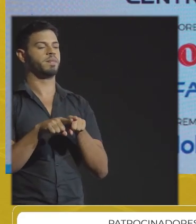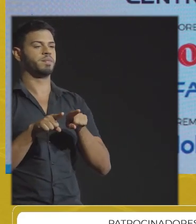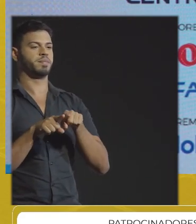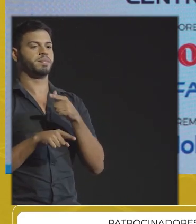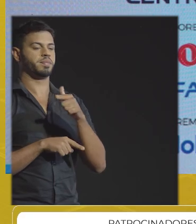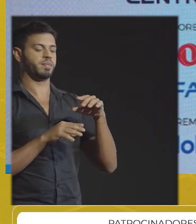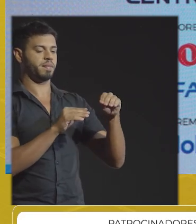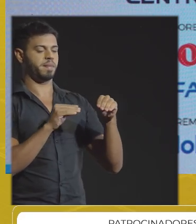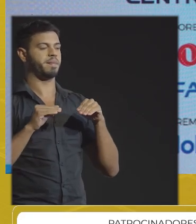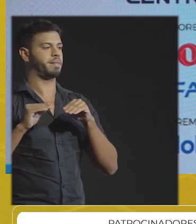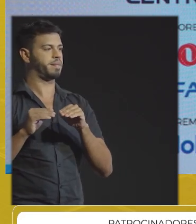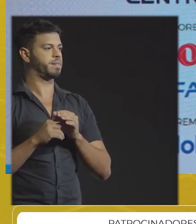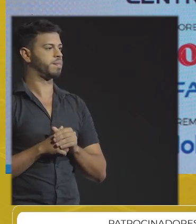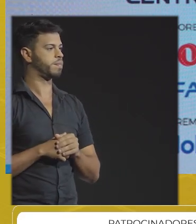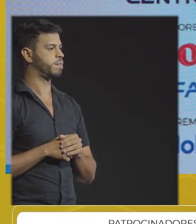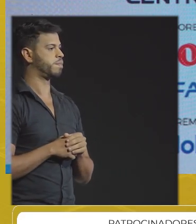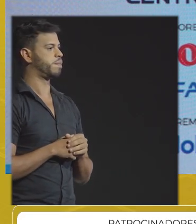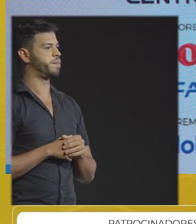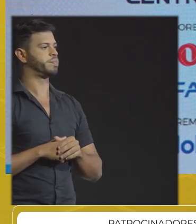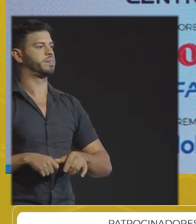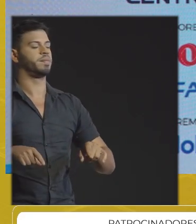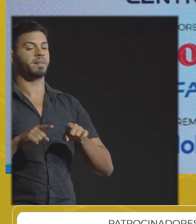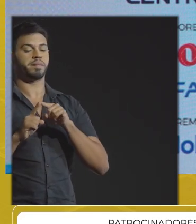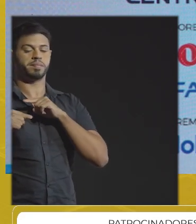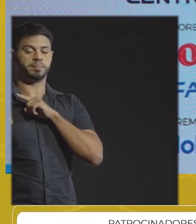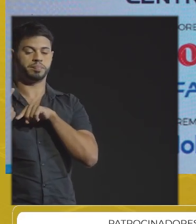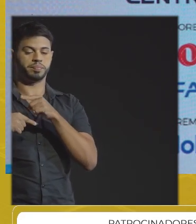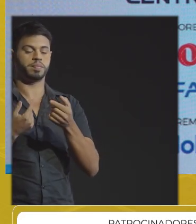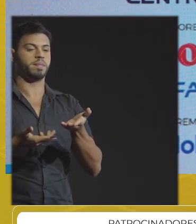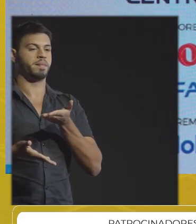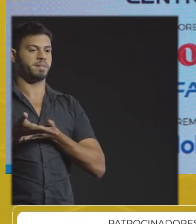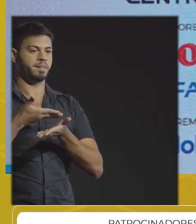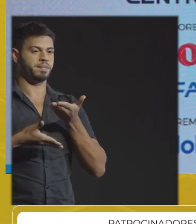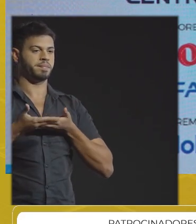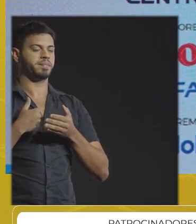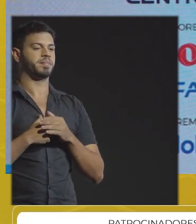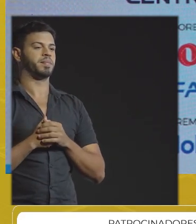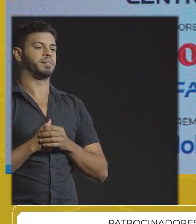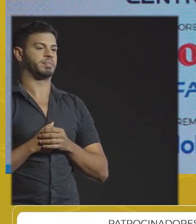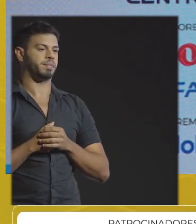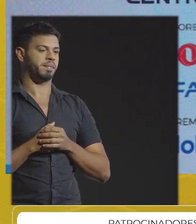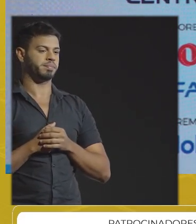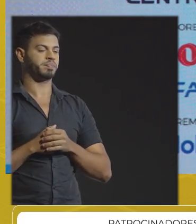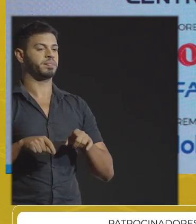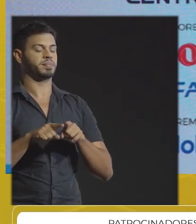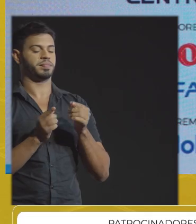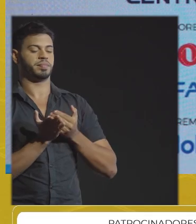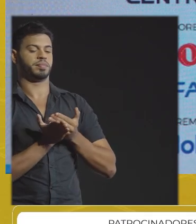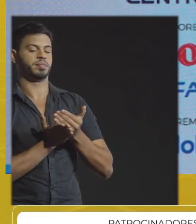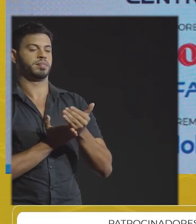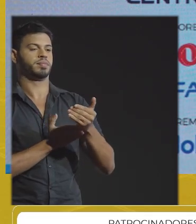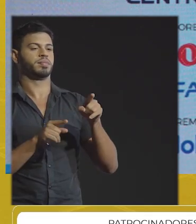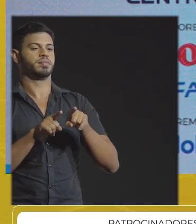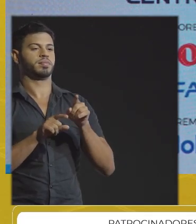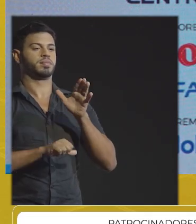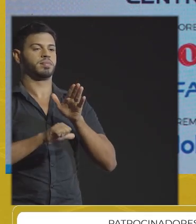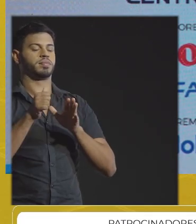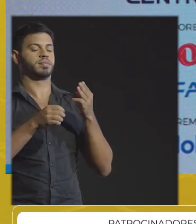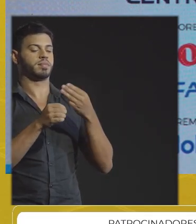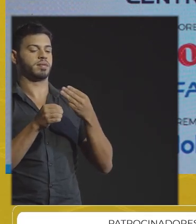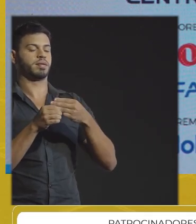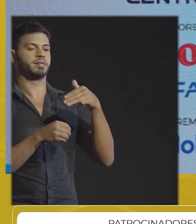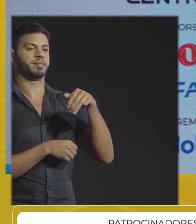de locação no formato de geração compartilhada eh iniciamos a primeira lá no município de